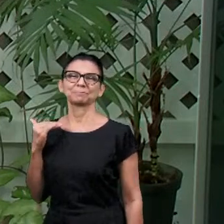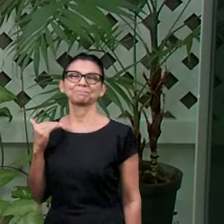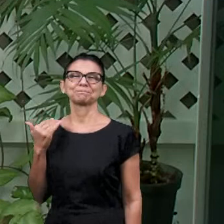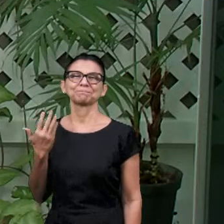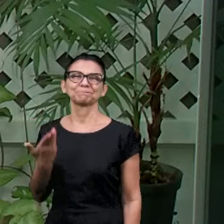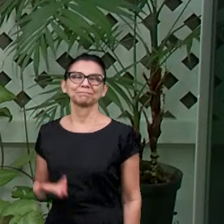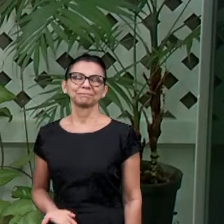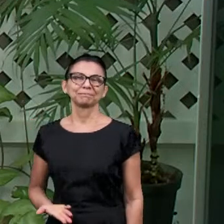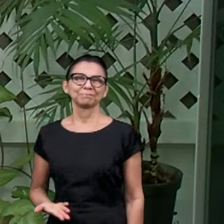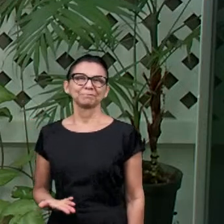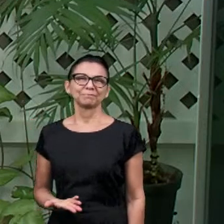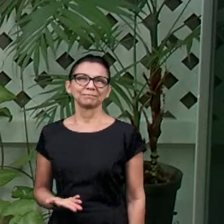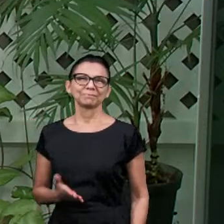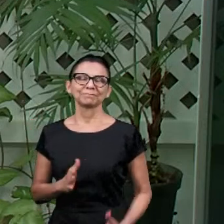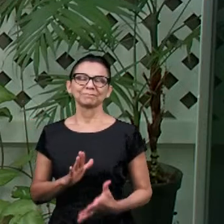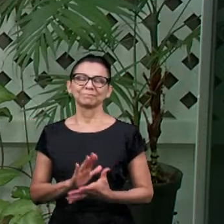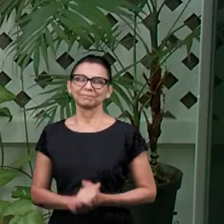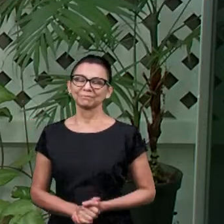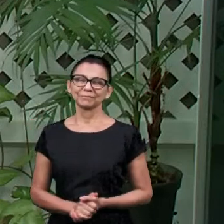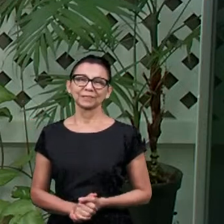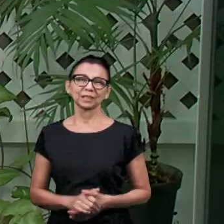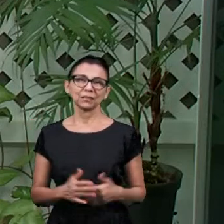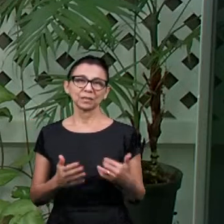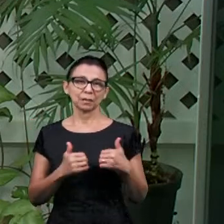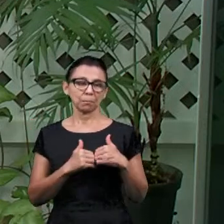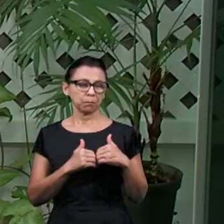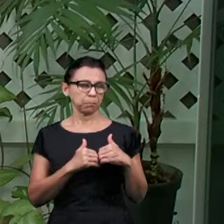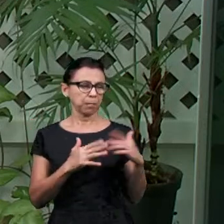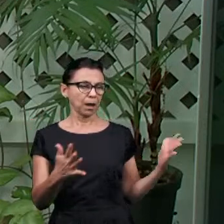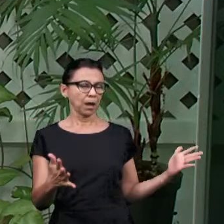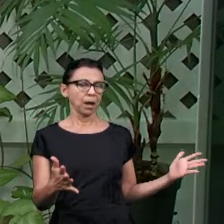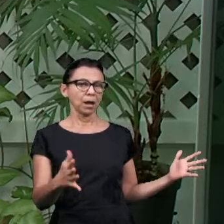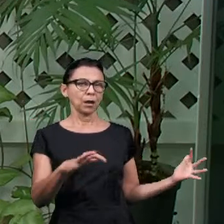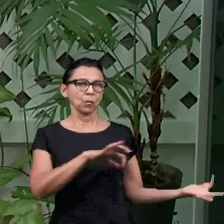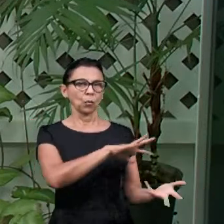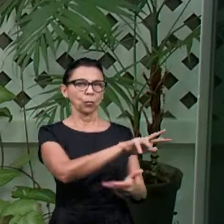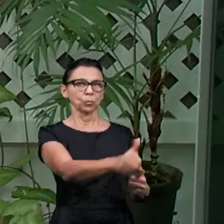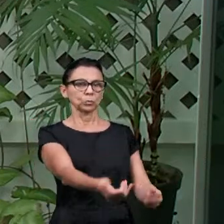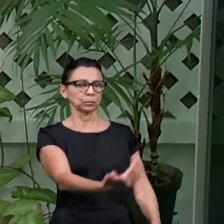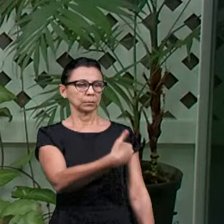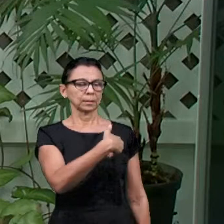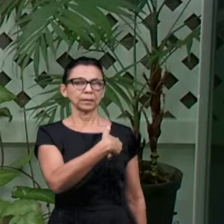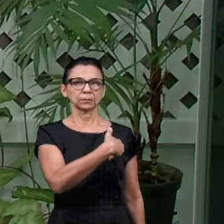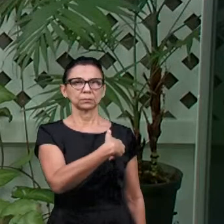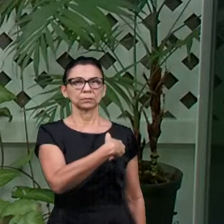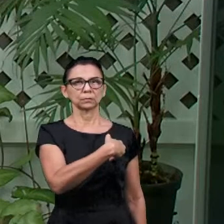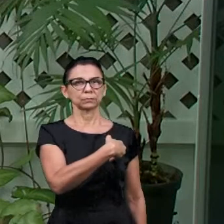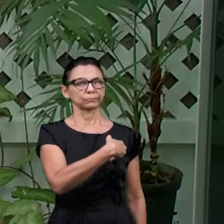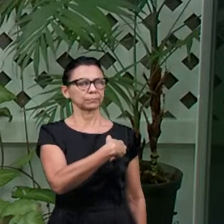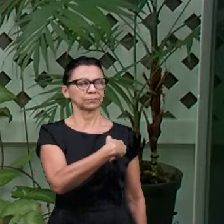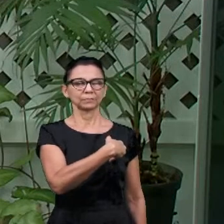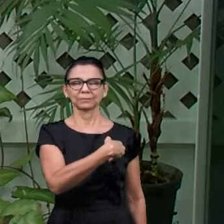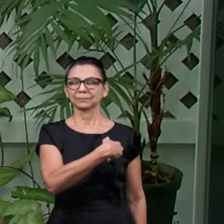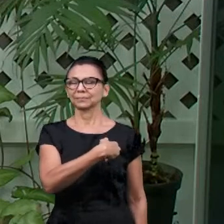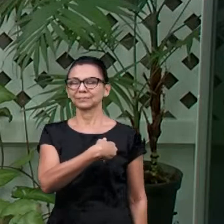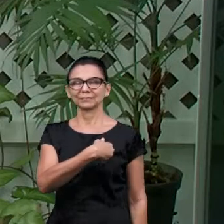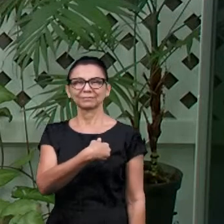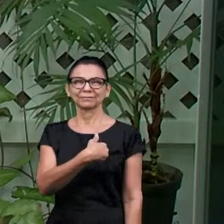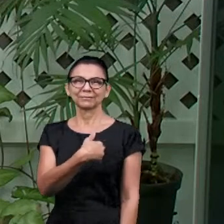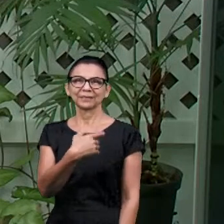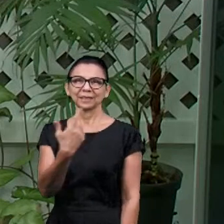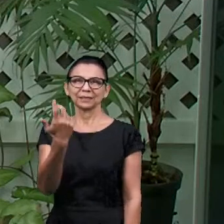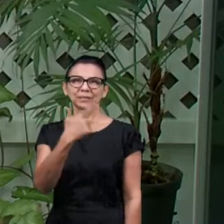seu coração fosse aberto de volta para o mundo. E o mundo vai trazer tudo